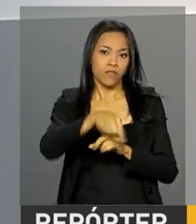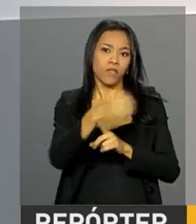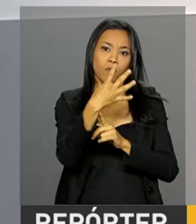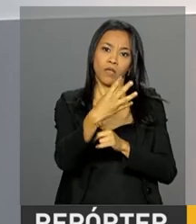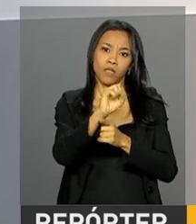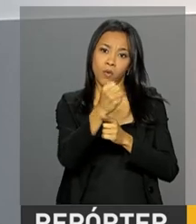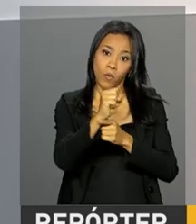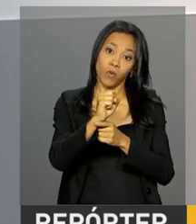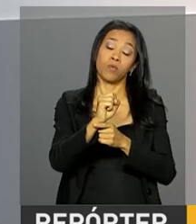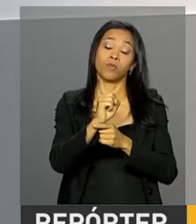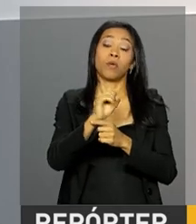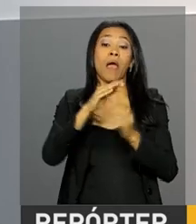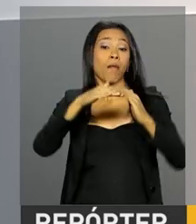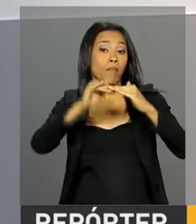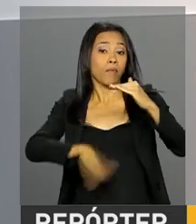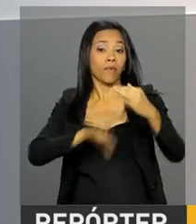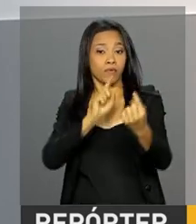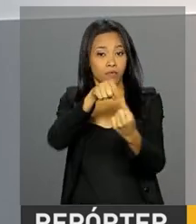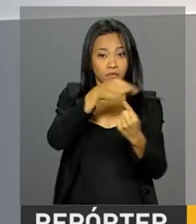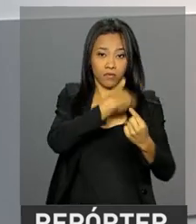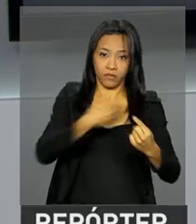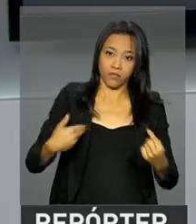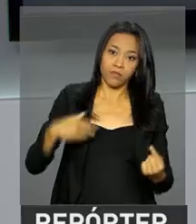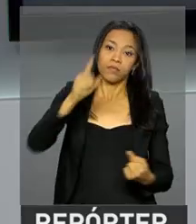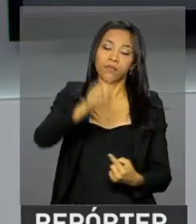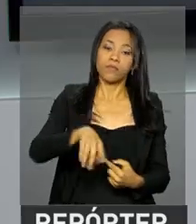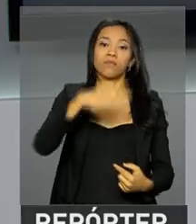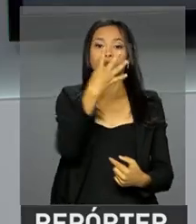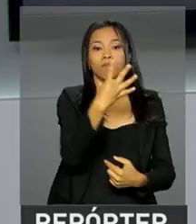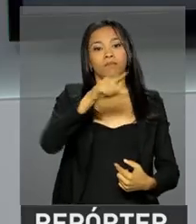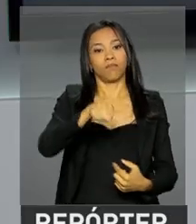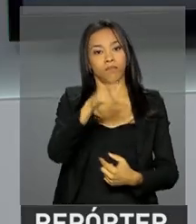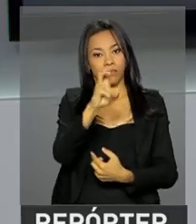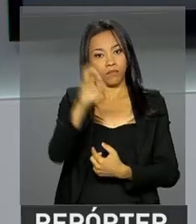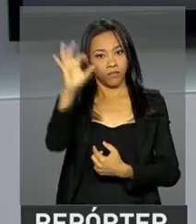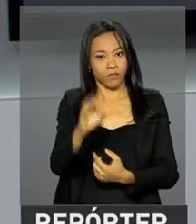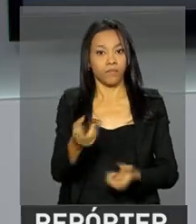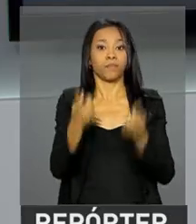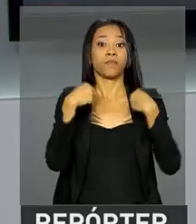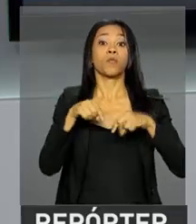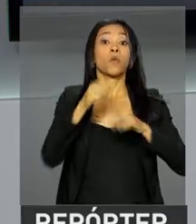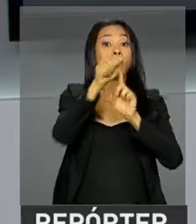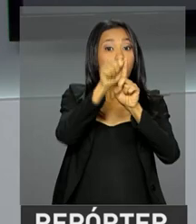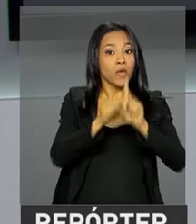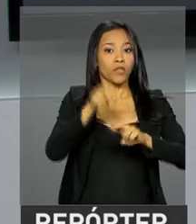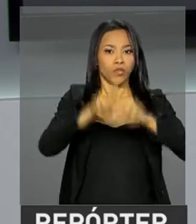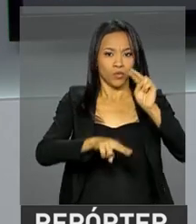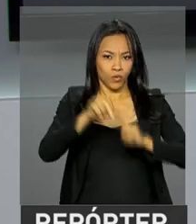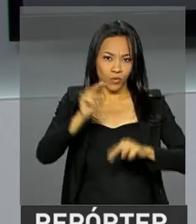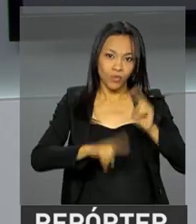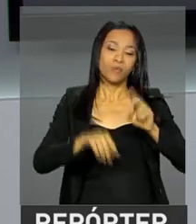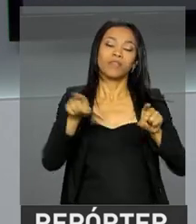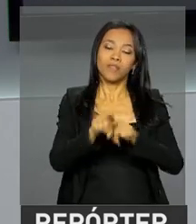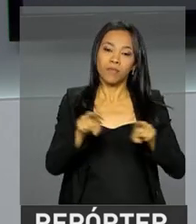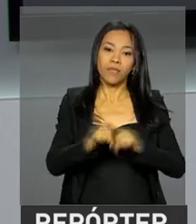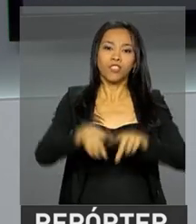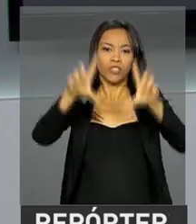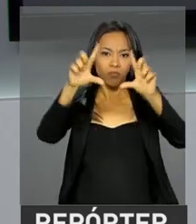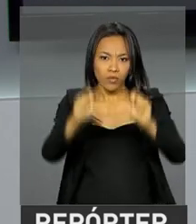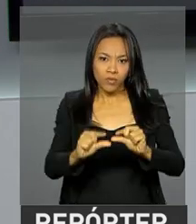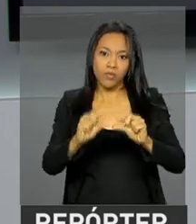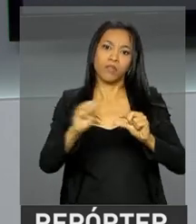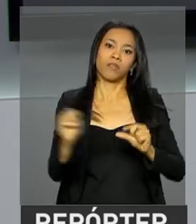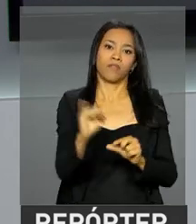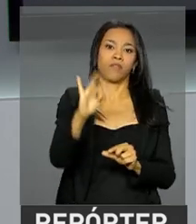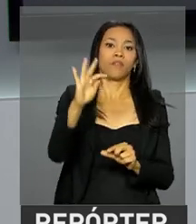abaixo do centro da Meta que é 4,5 por. e para junho o mercado financeiro prevê deflação segundo os analistas o